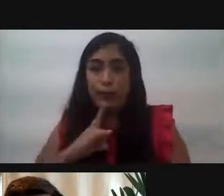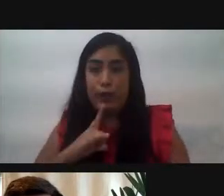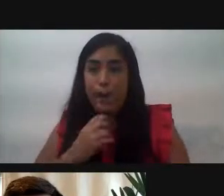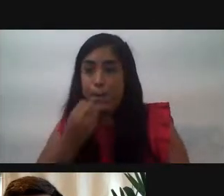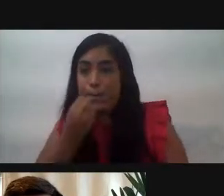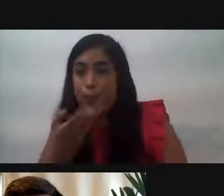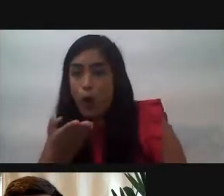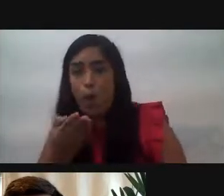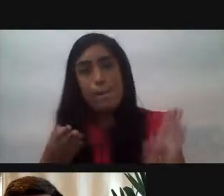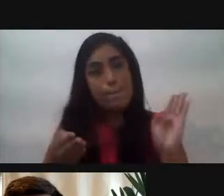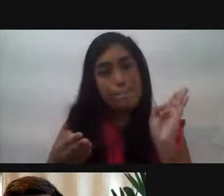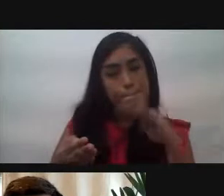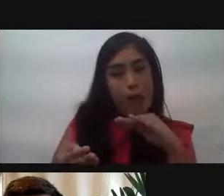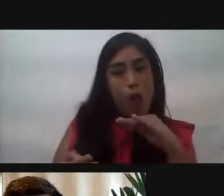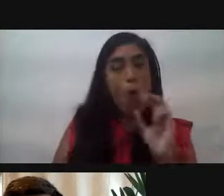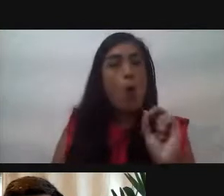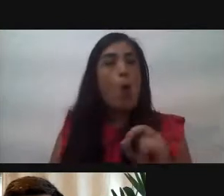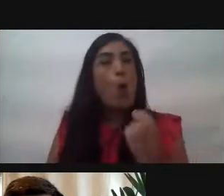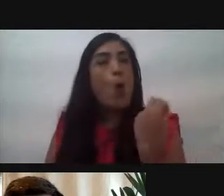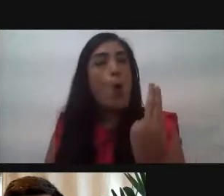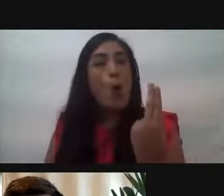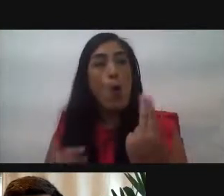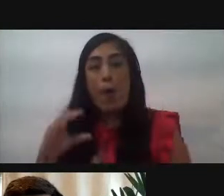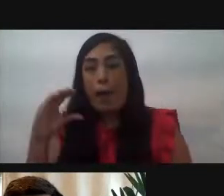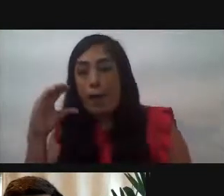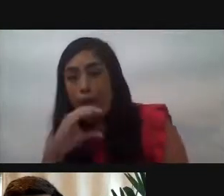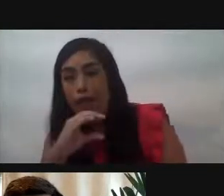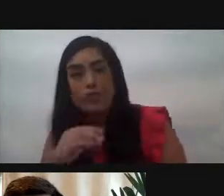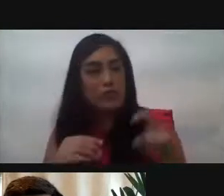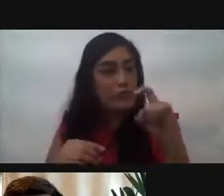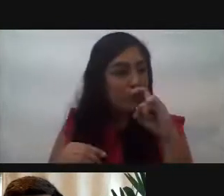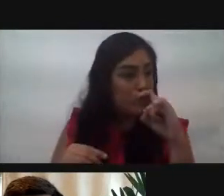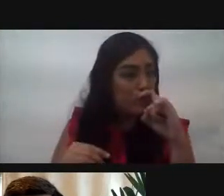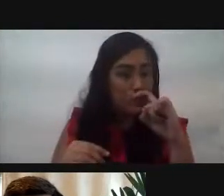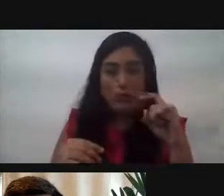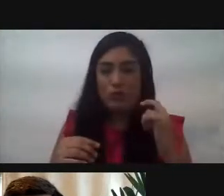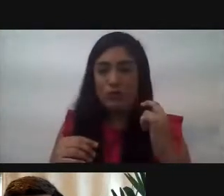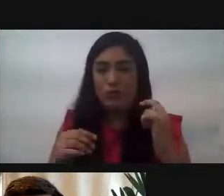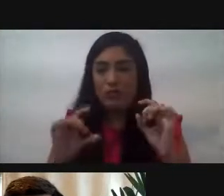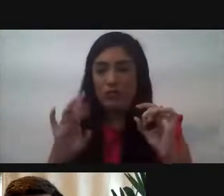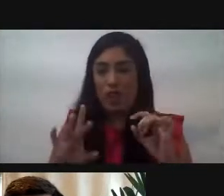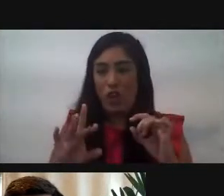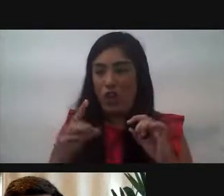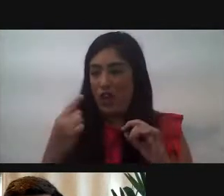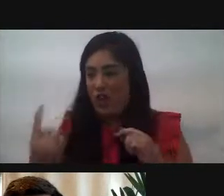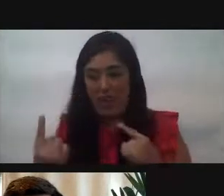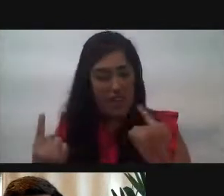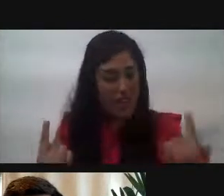frio, e essas polaridades, essas dualidades